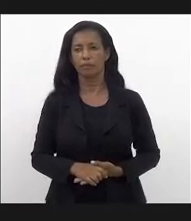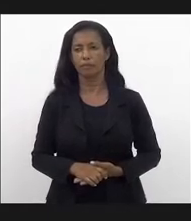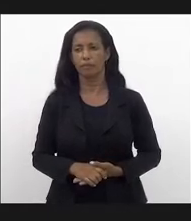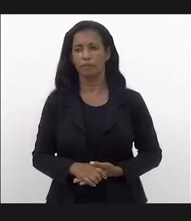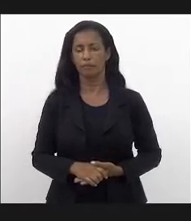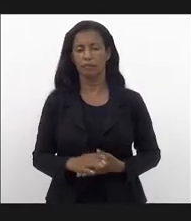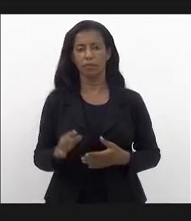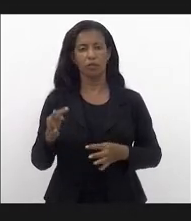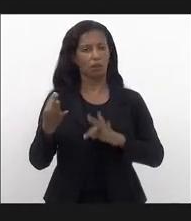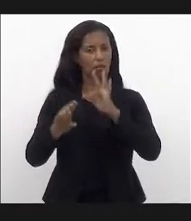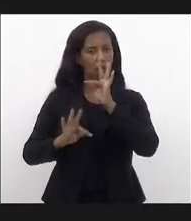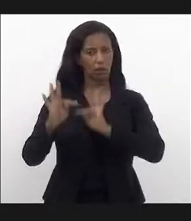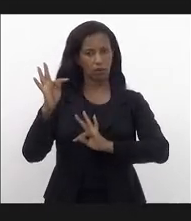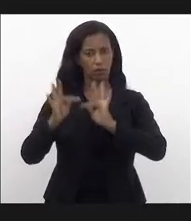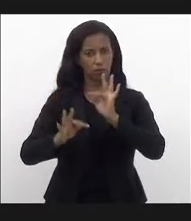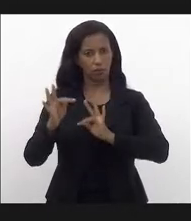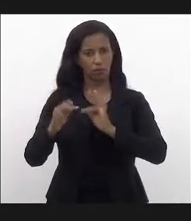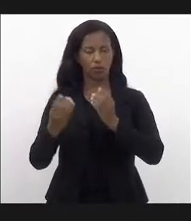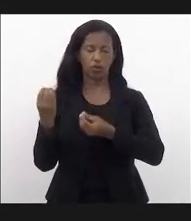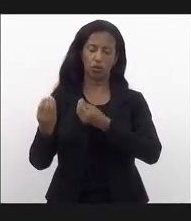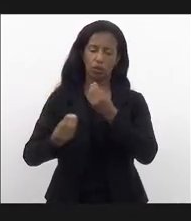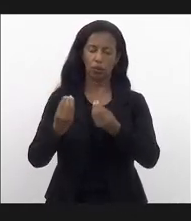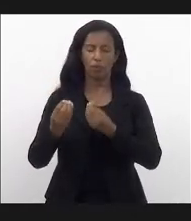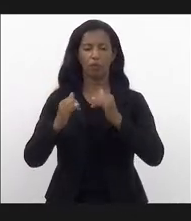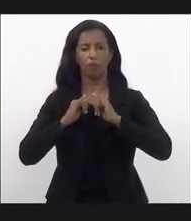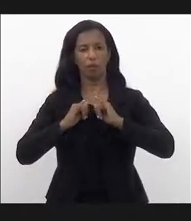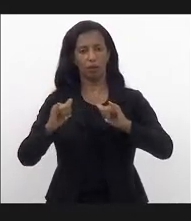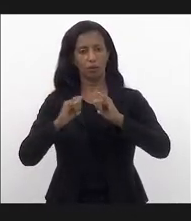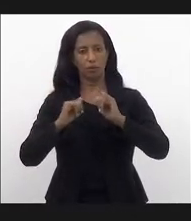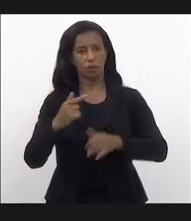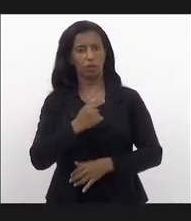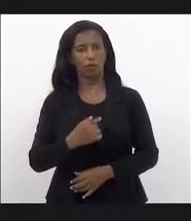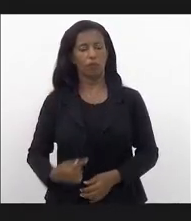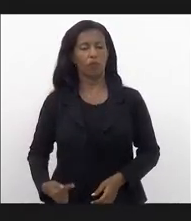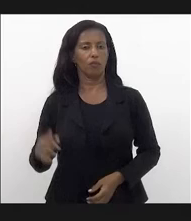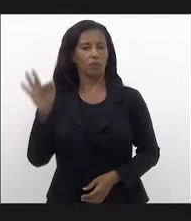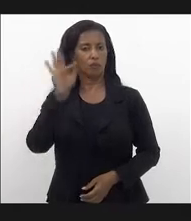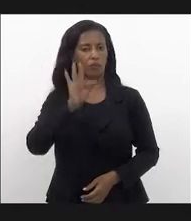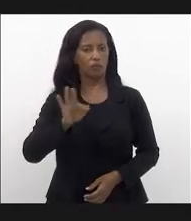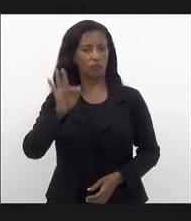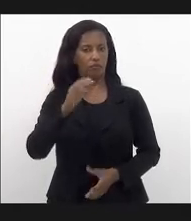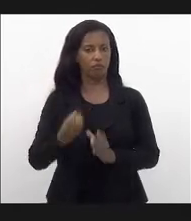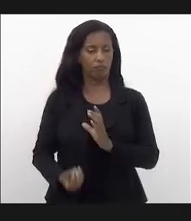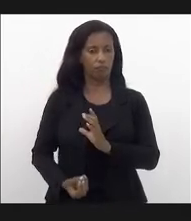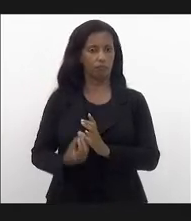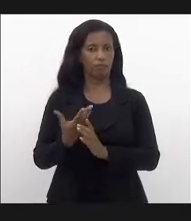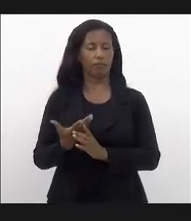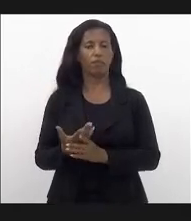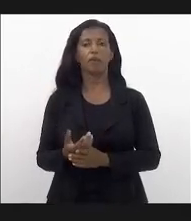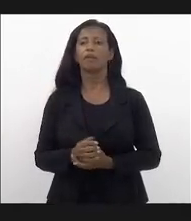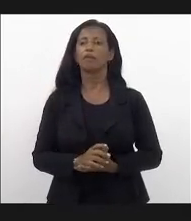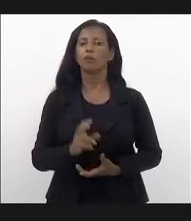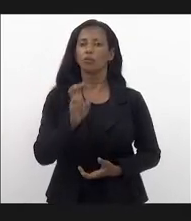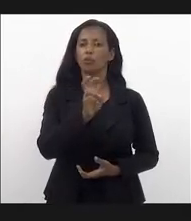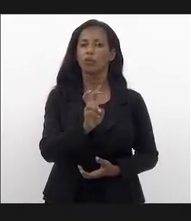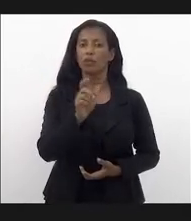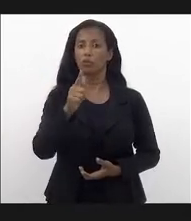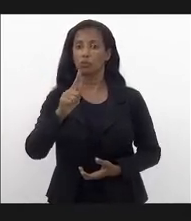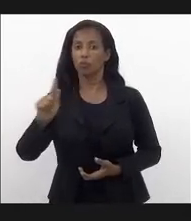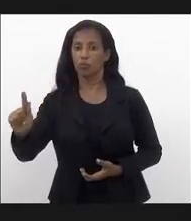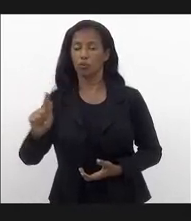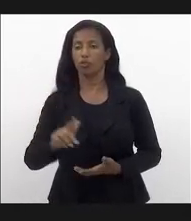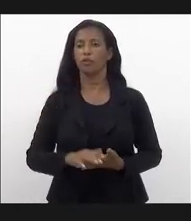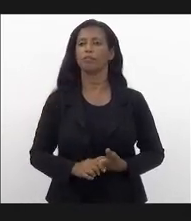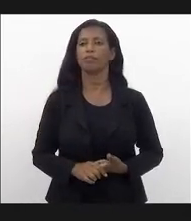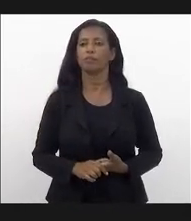tecnologia como foi anunciado pelo governo federal a implantação da 5G da tecnologia em